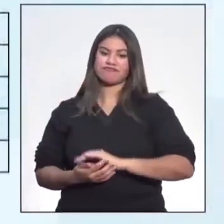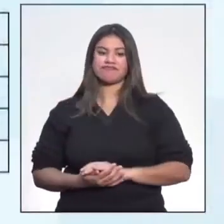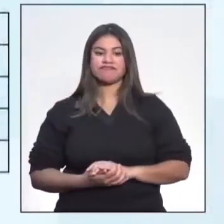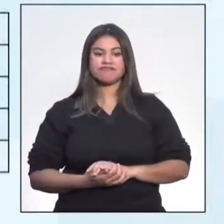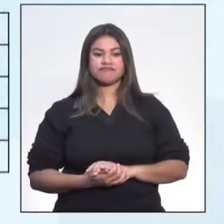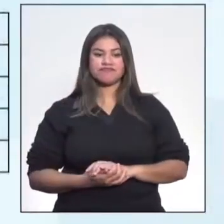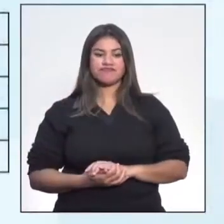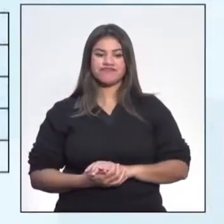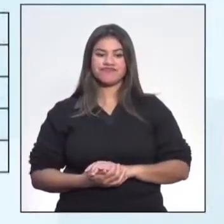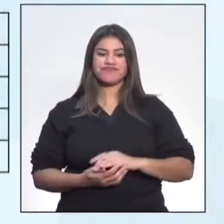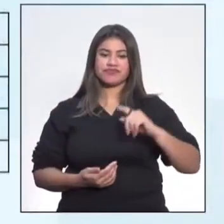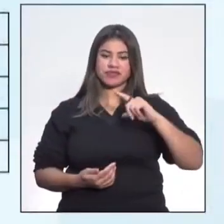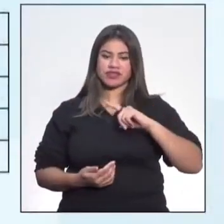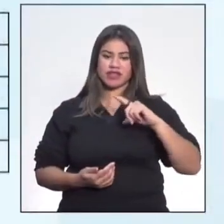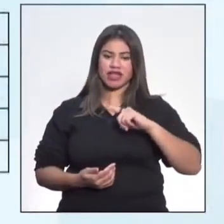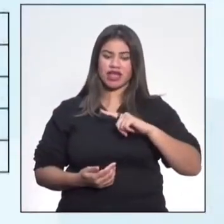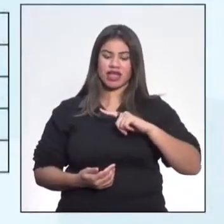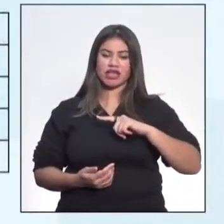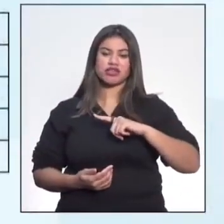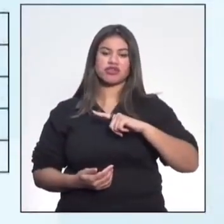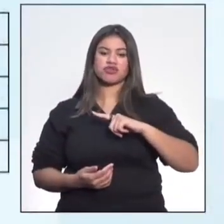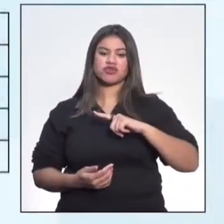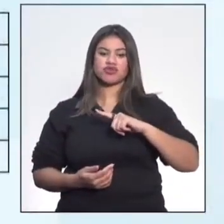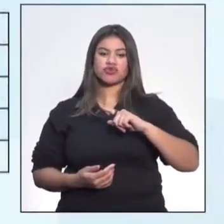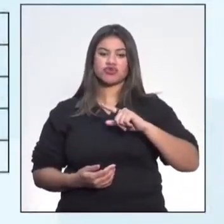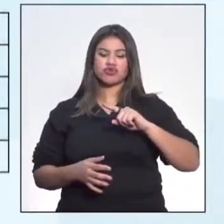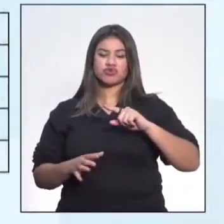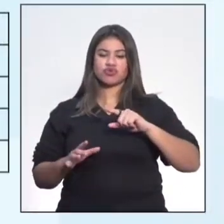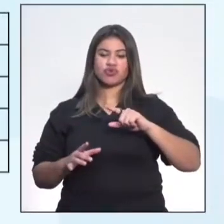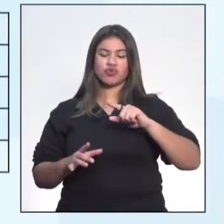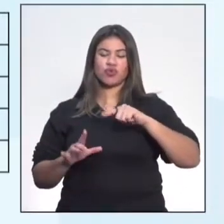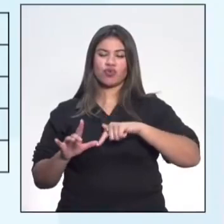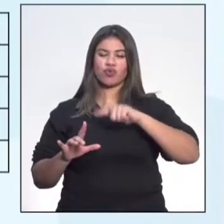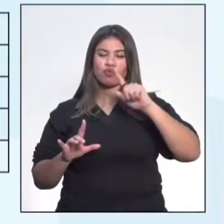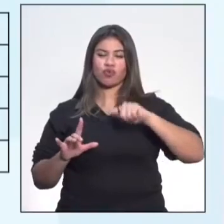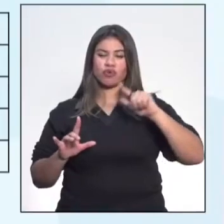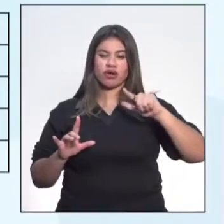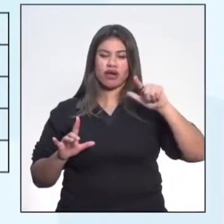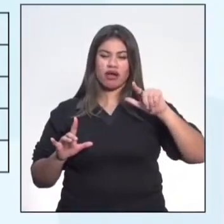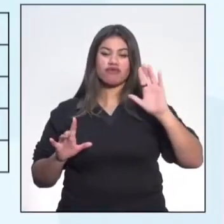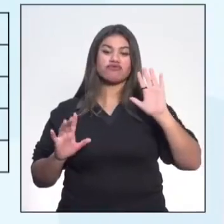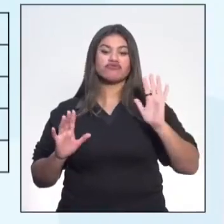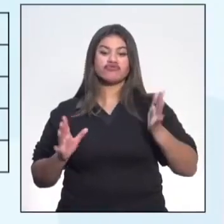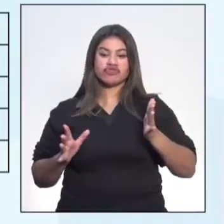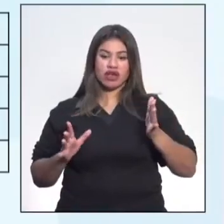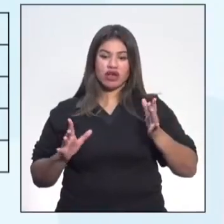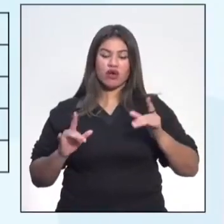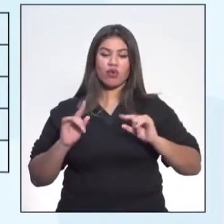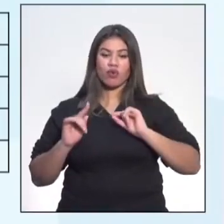Agora, eu já tenho os gráficos montados. Hoje essa aula não é para construir gráfico, mas para frente a gente vai pensar nisso, tá?